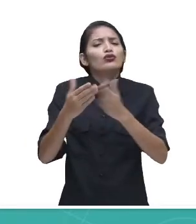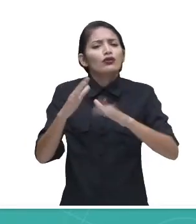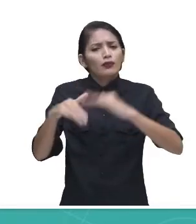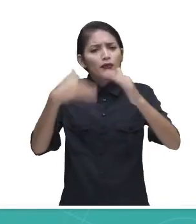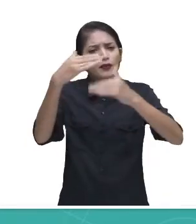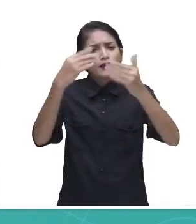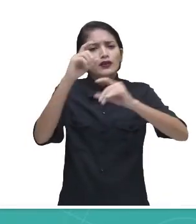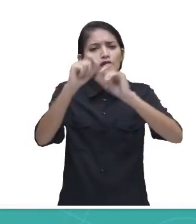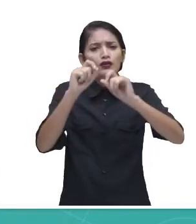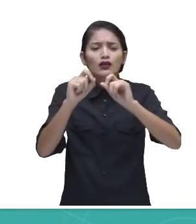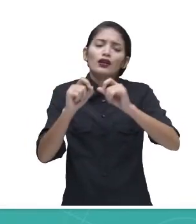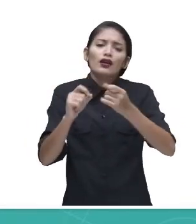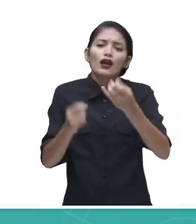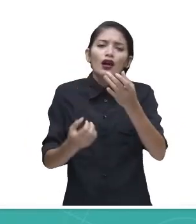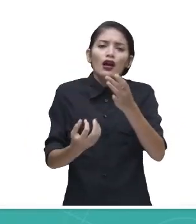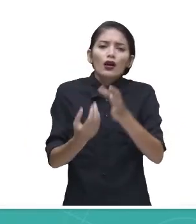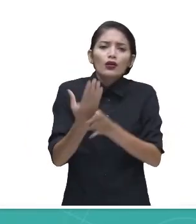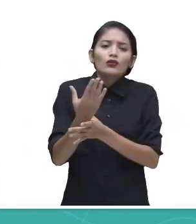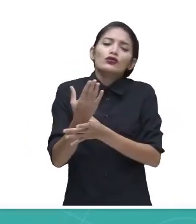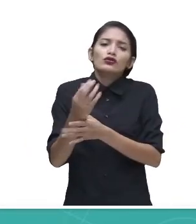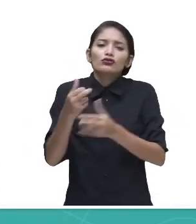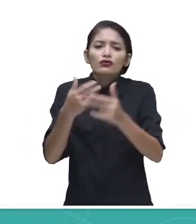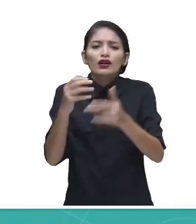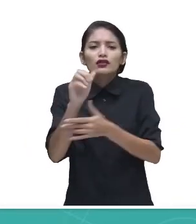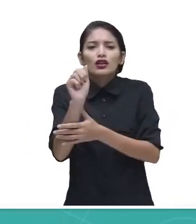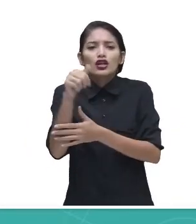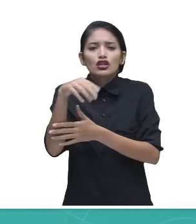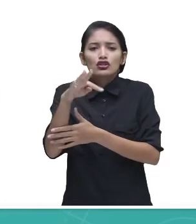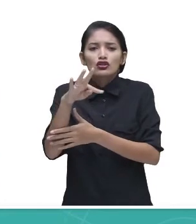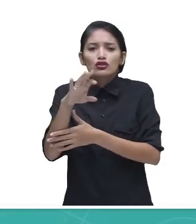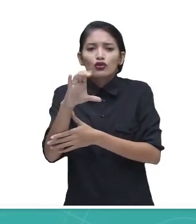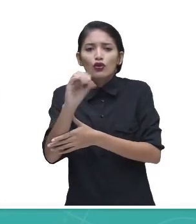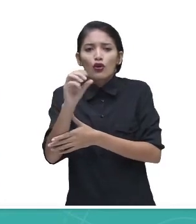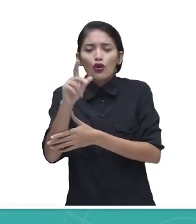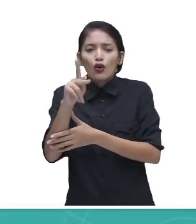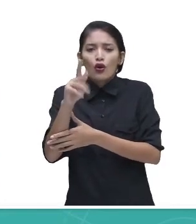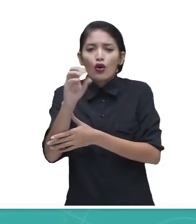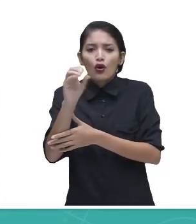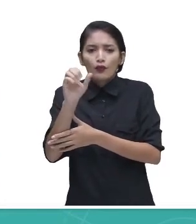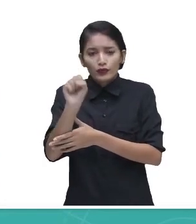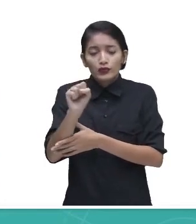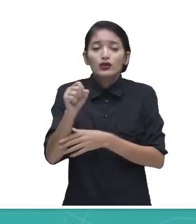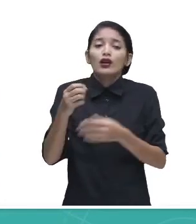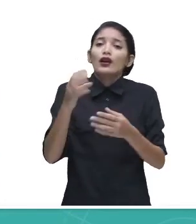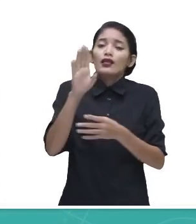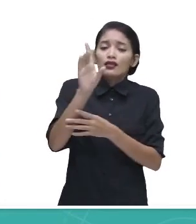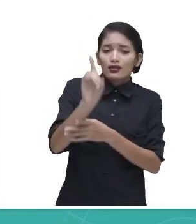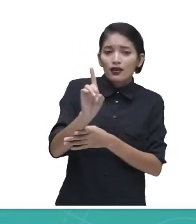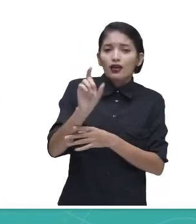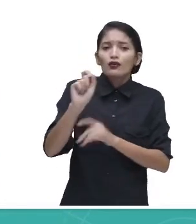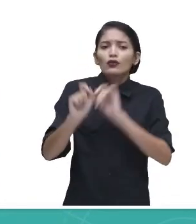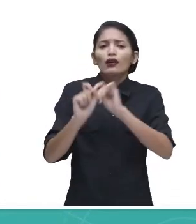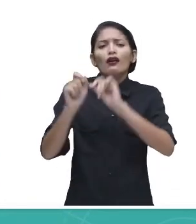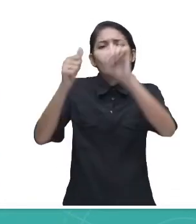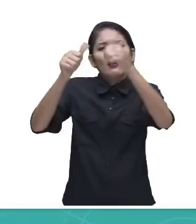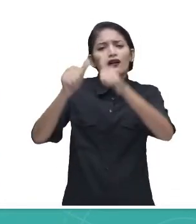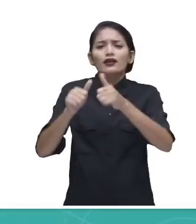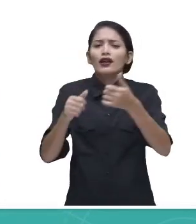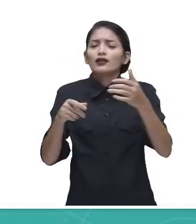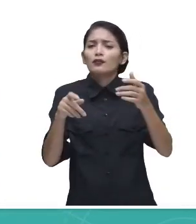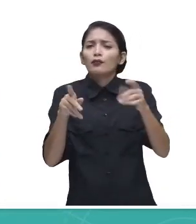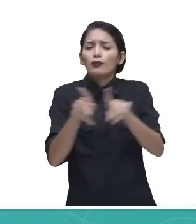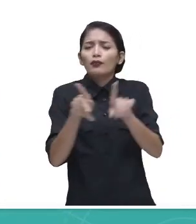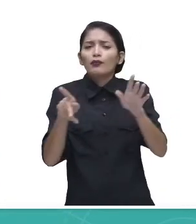envolvem a produção de anticorpos. Letra D, análise das estruturas do